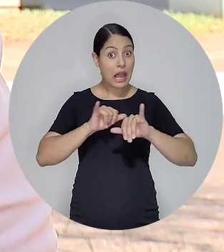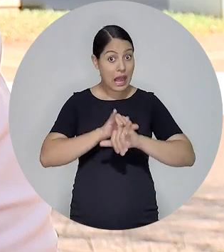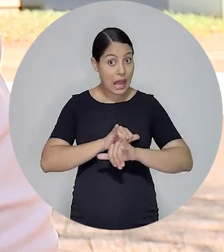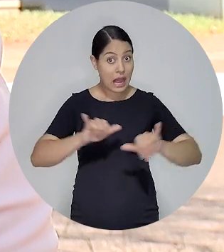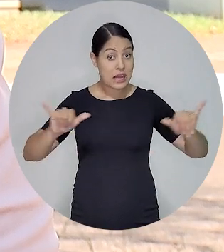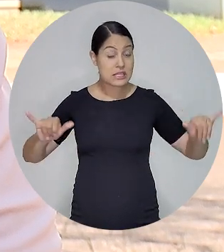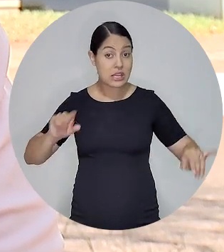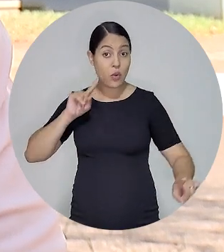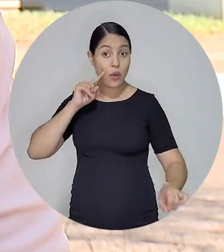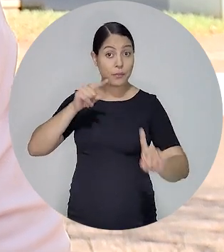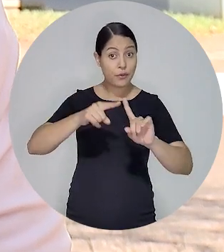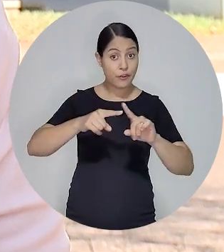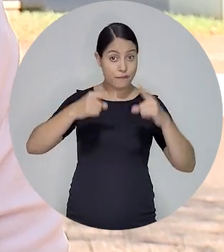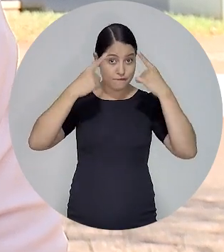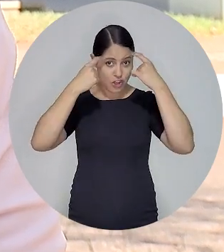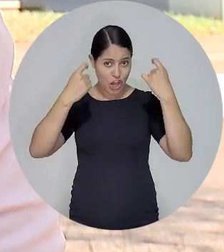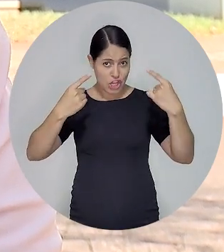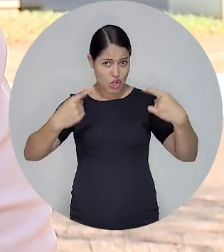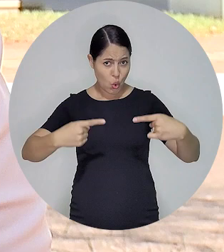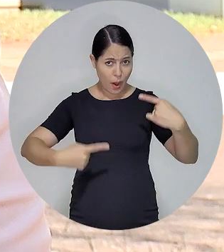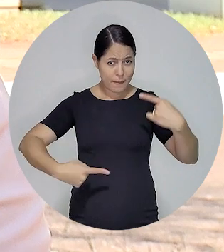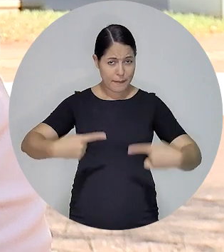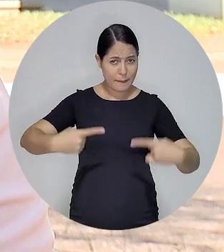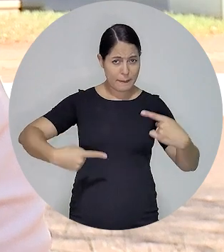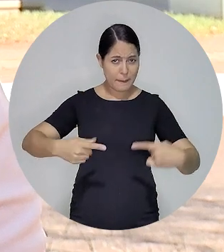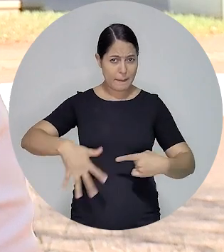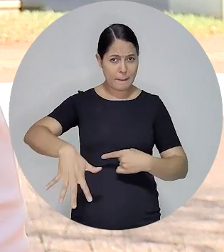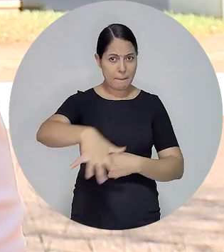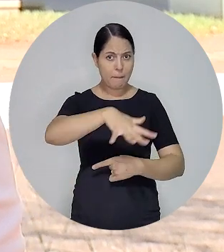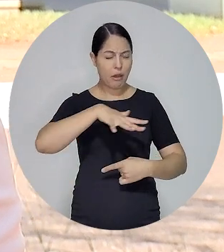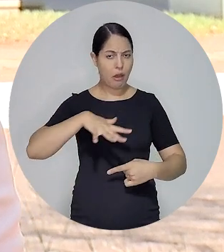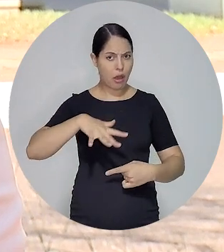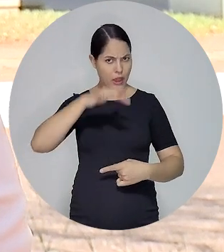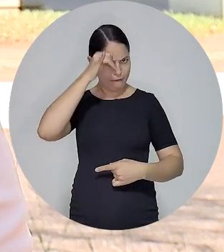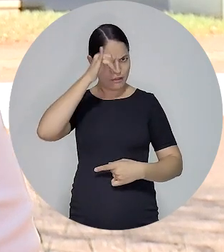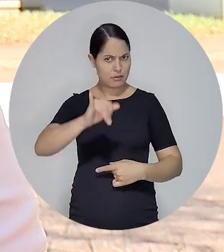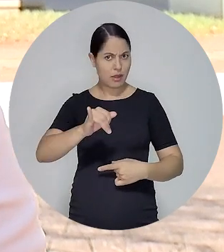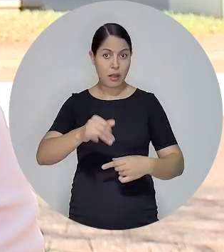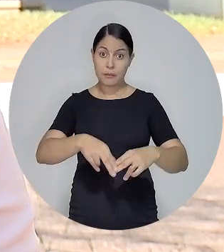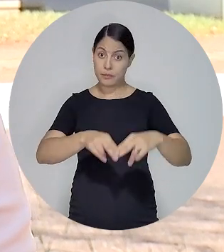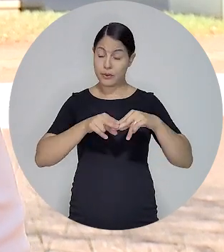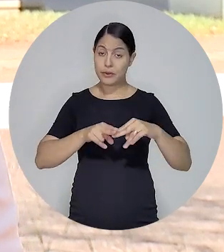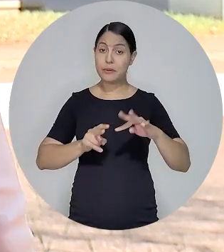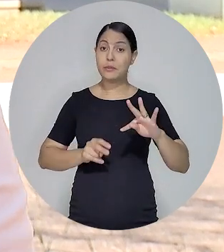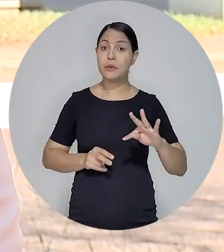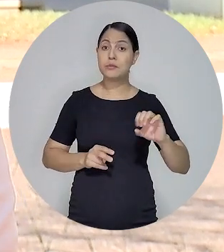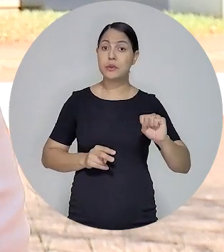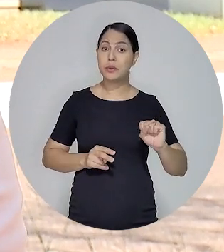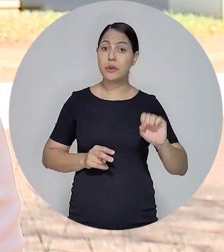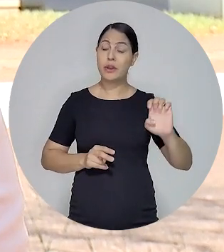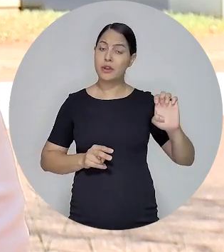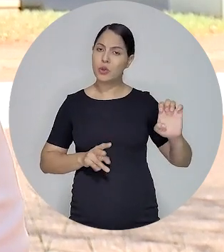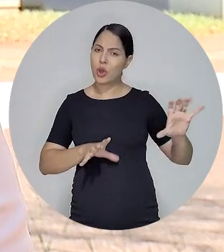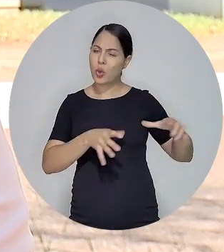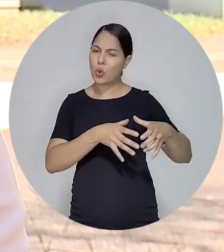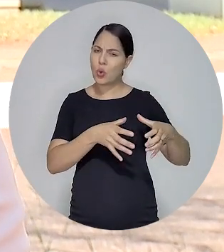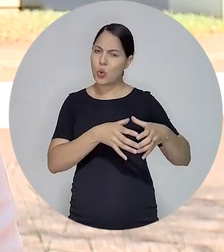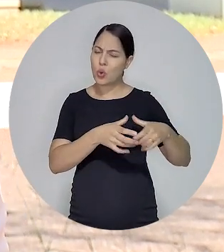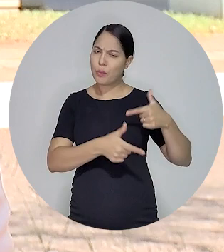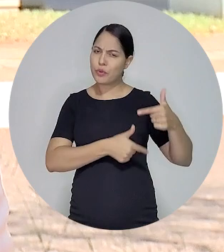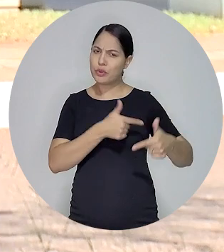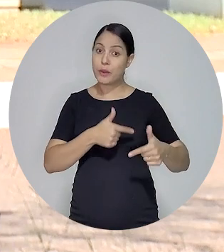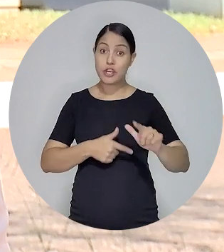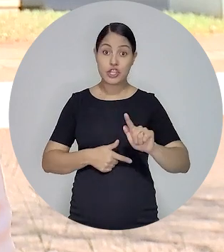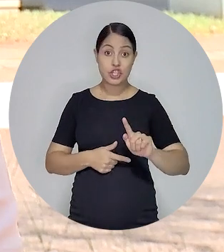Em mais uma ação de prevenção e combate à violência política, o Tribunal Superior Eleitoral instituiu um grupo de trabalho destinado